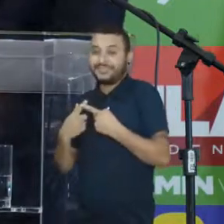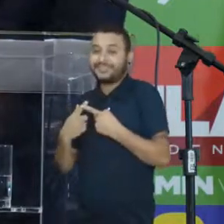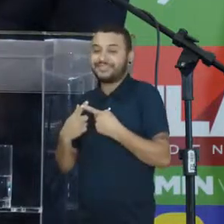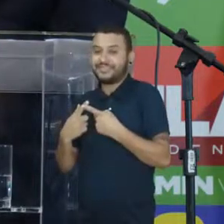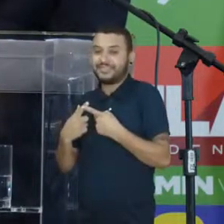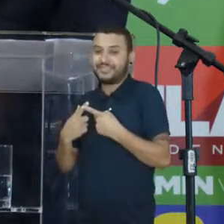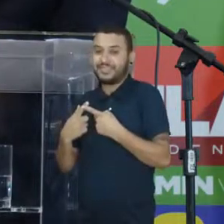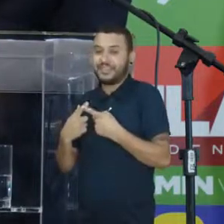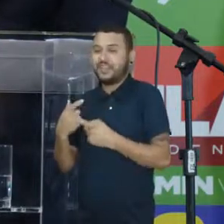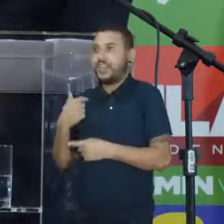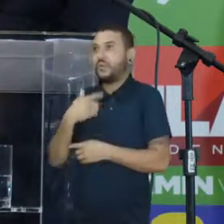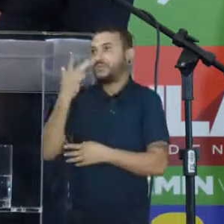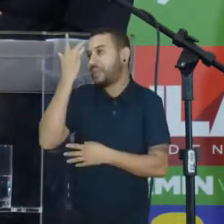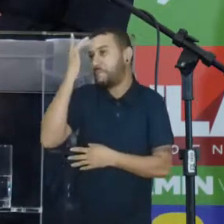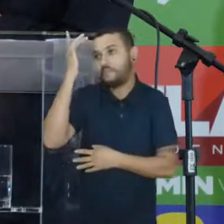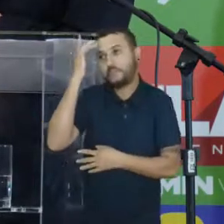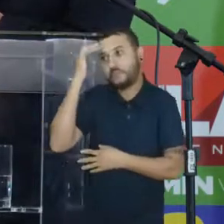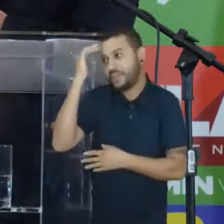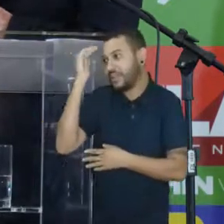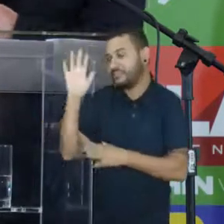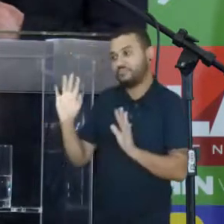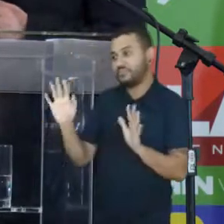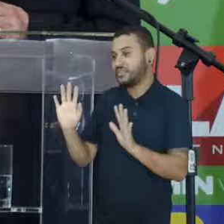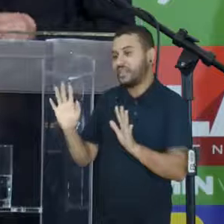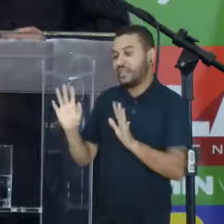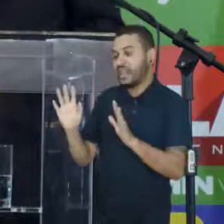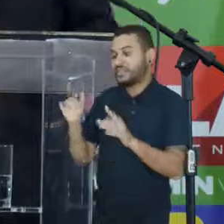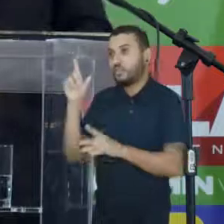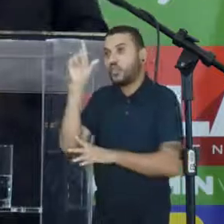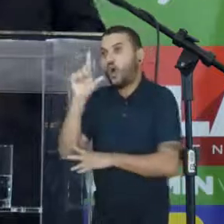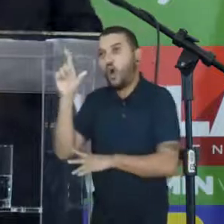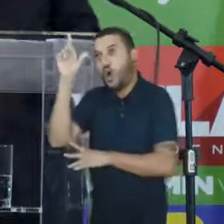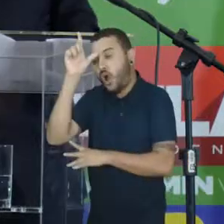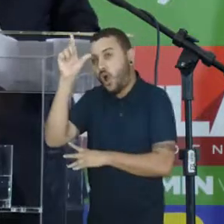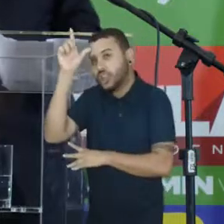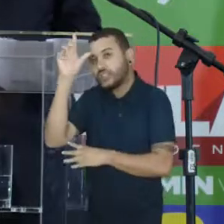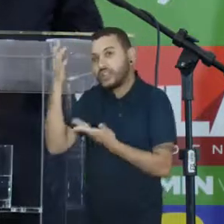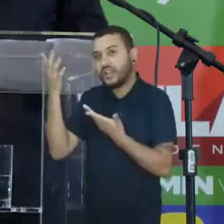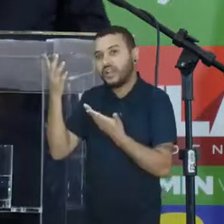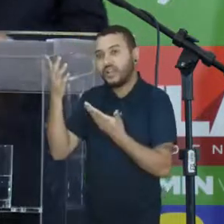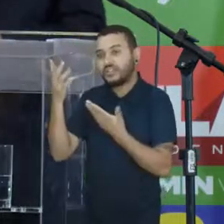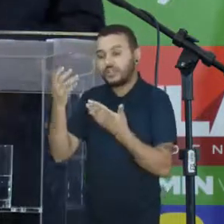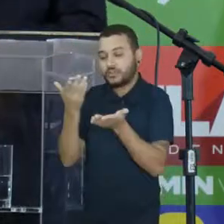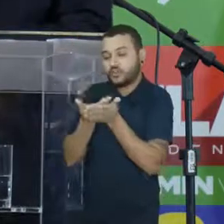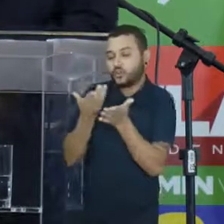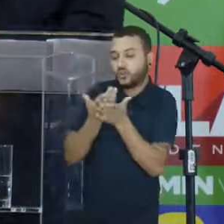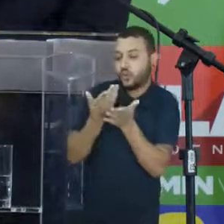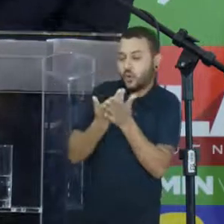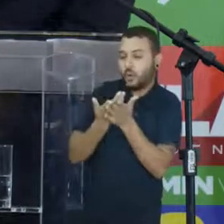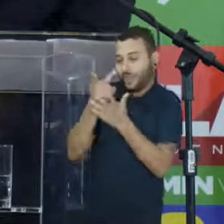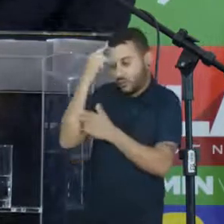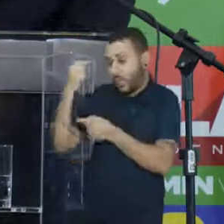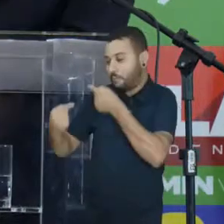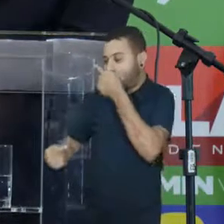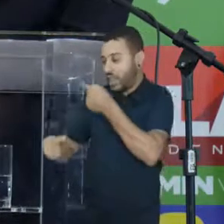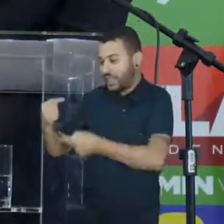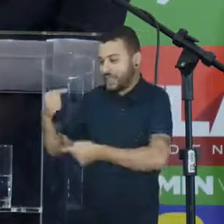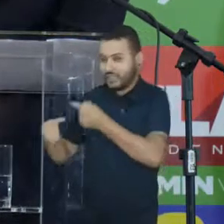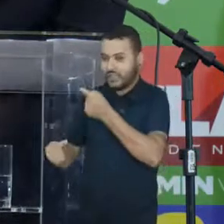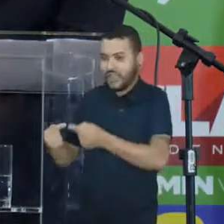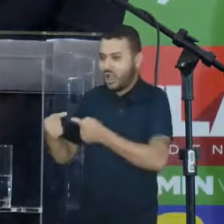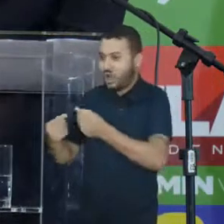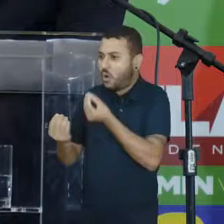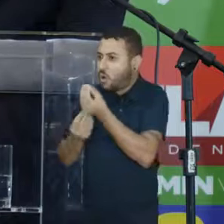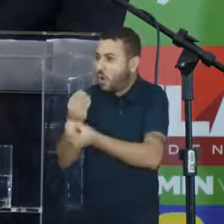previsível, na lógica dos estudiosos da política, que aparecesse uma